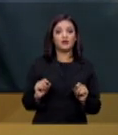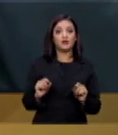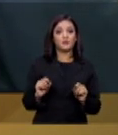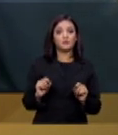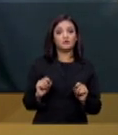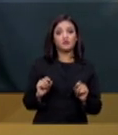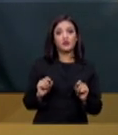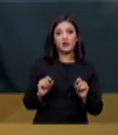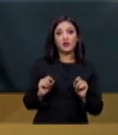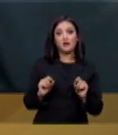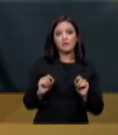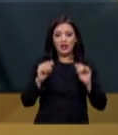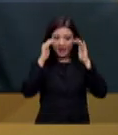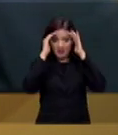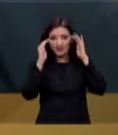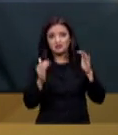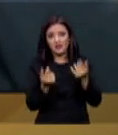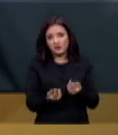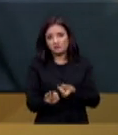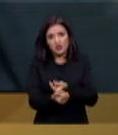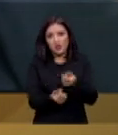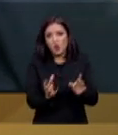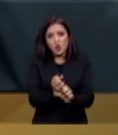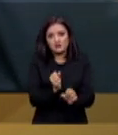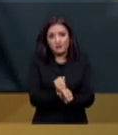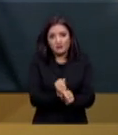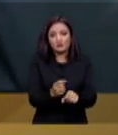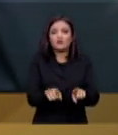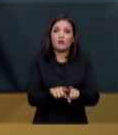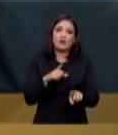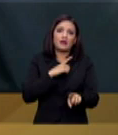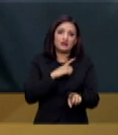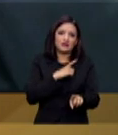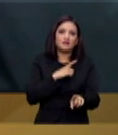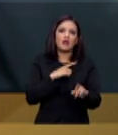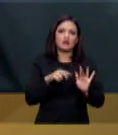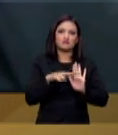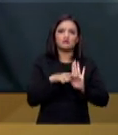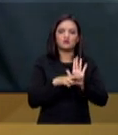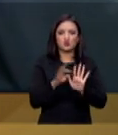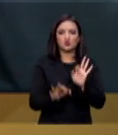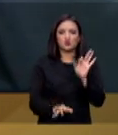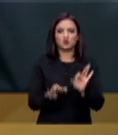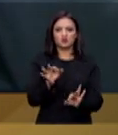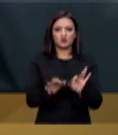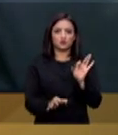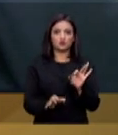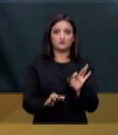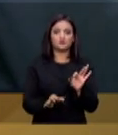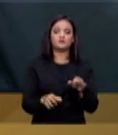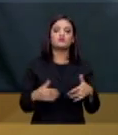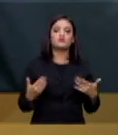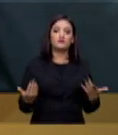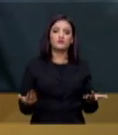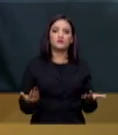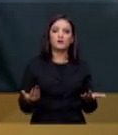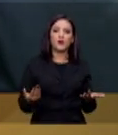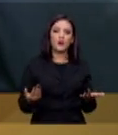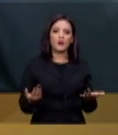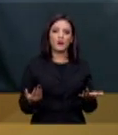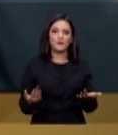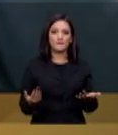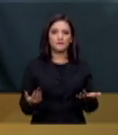e financeiros de que dispõe e dentro da ordem jurídica. O fato é que, por algum tempo, ainda se admitiu